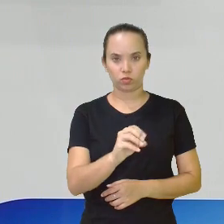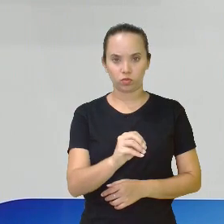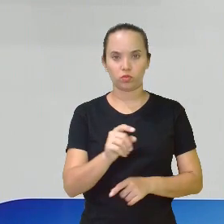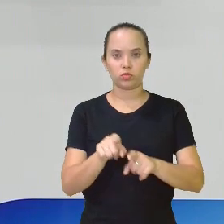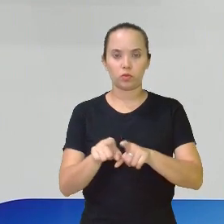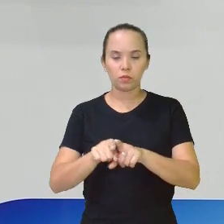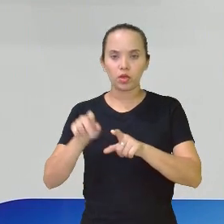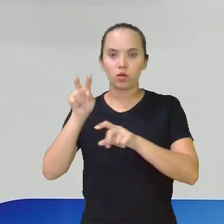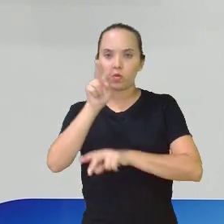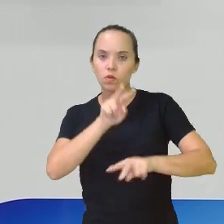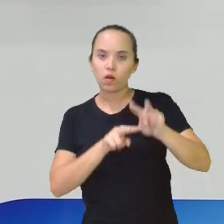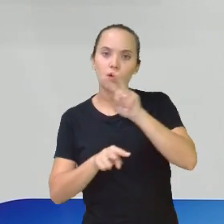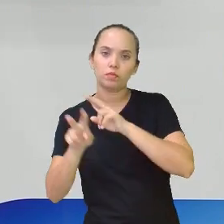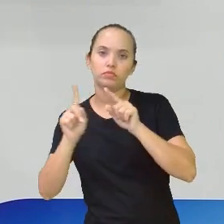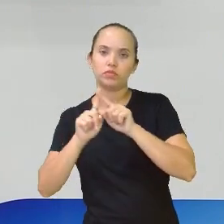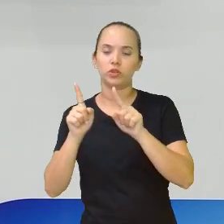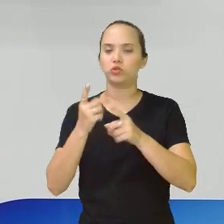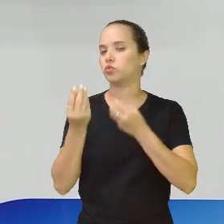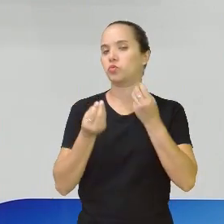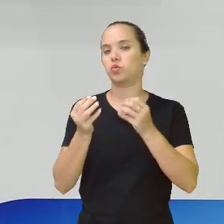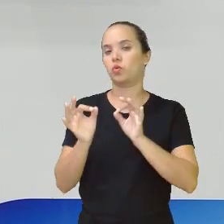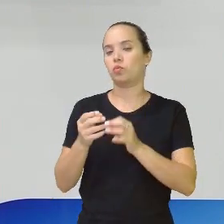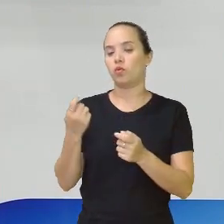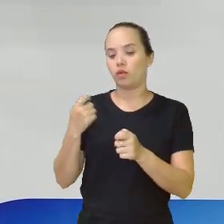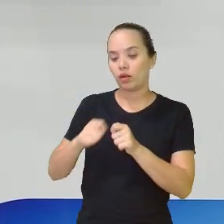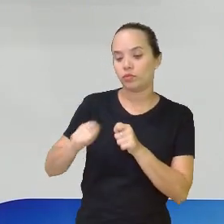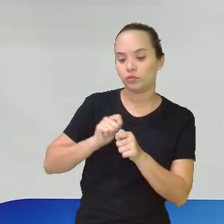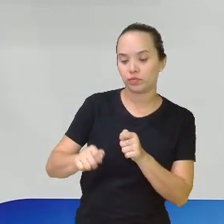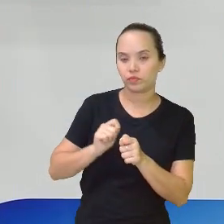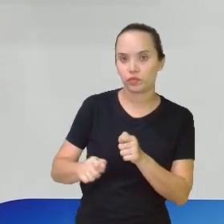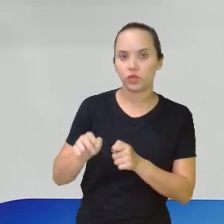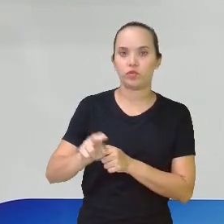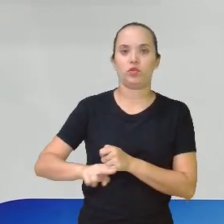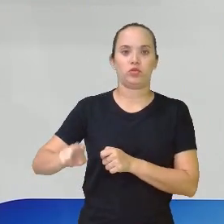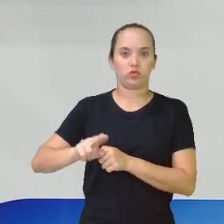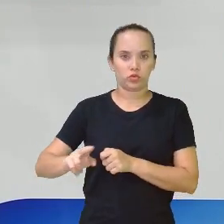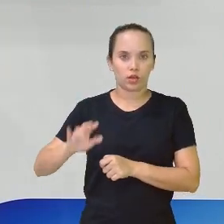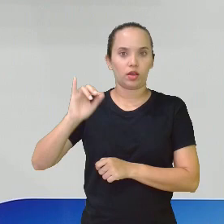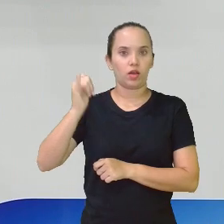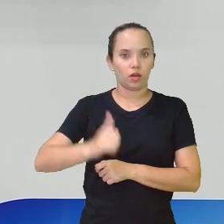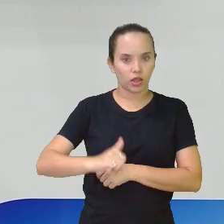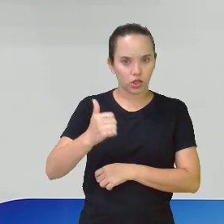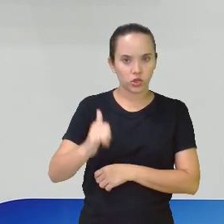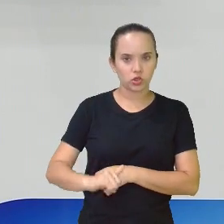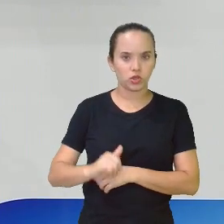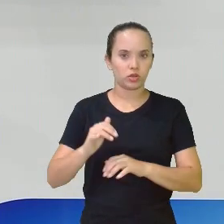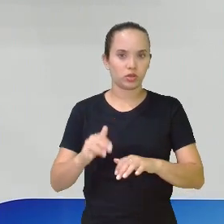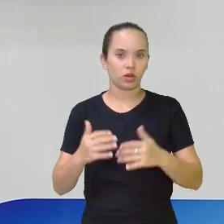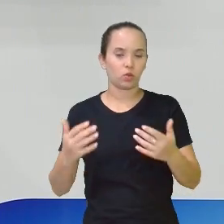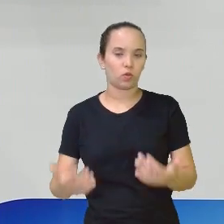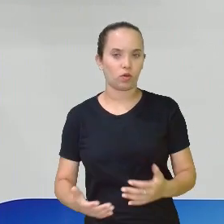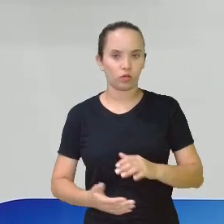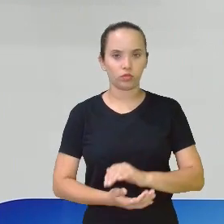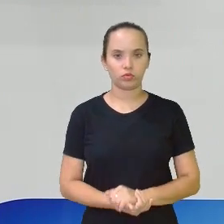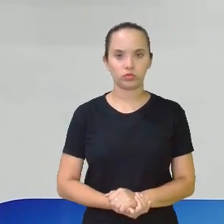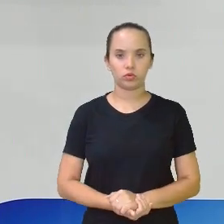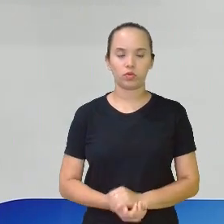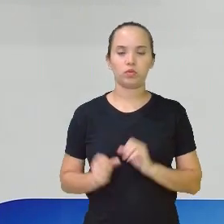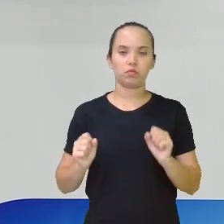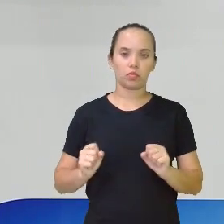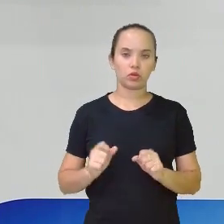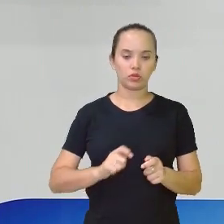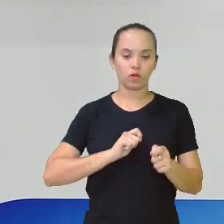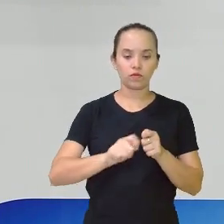oxigênio, mas o que é que as pessoas fazem para acender? Vai colocar ali a fonte de energia. E vai acender com isqueiro, com